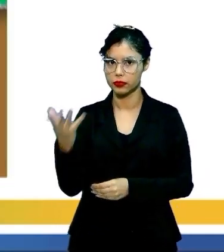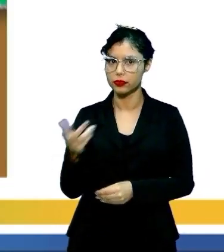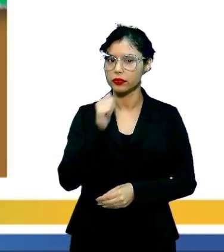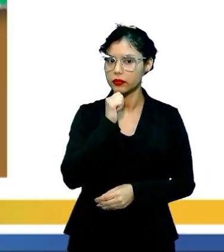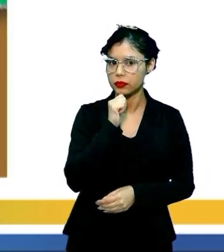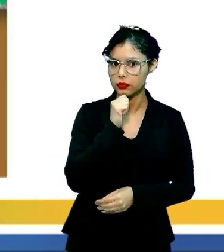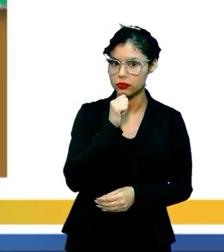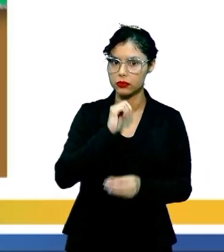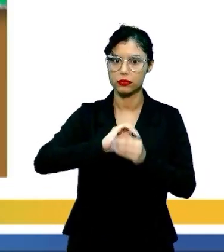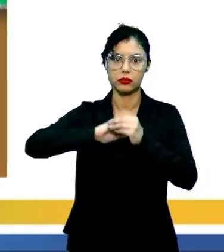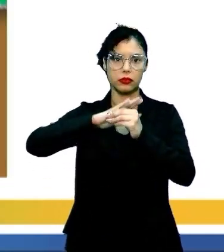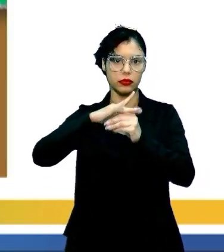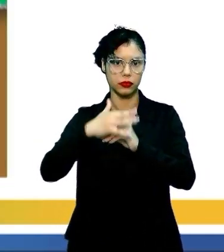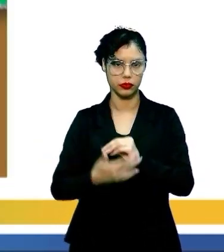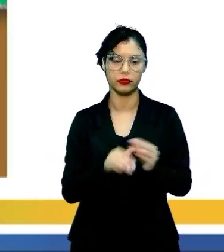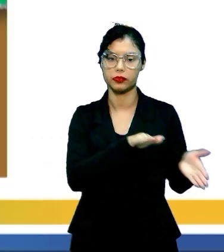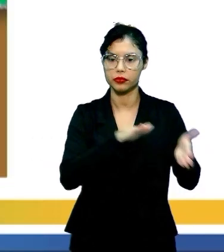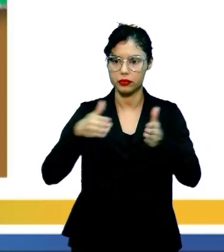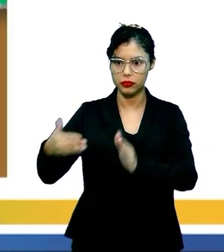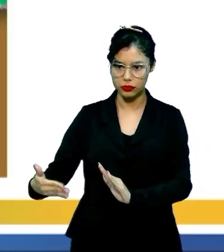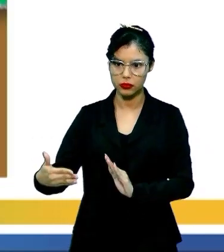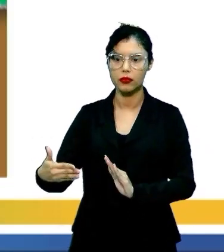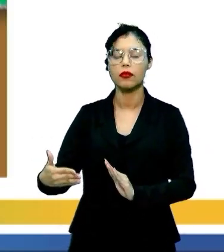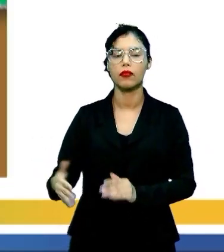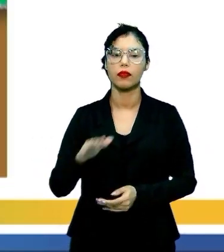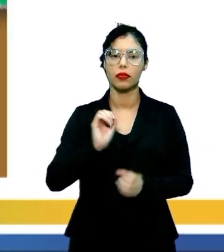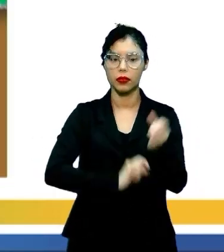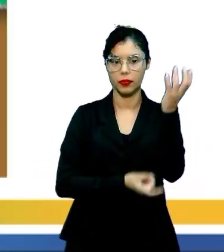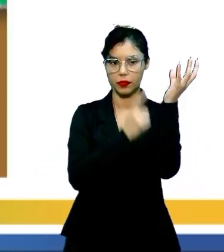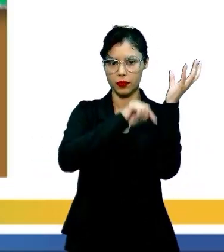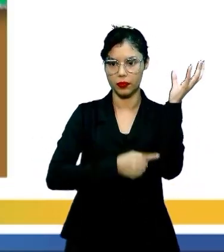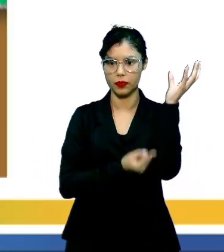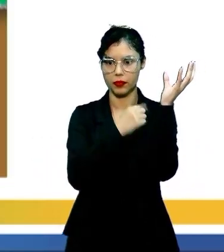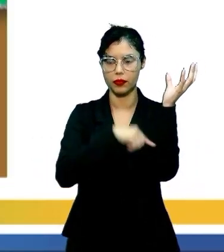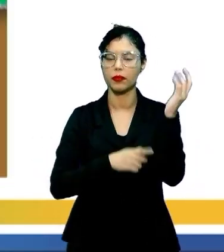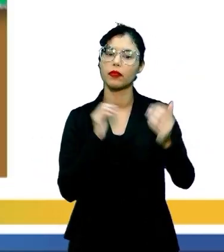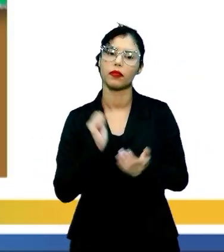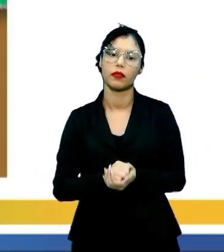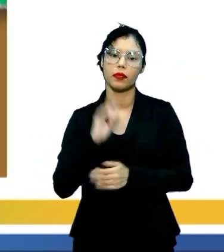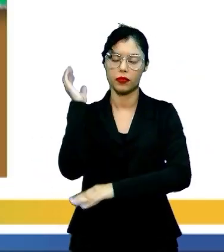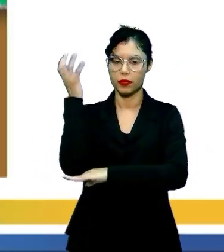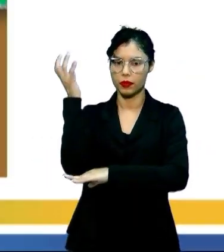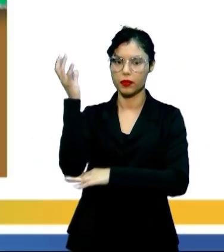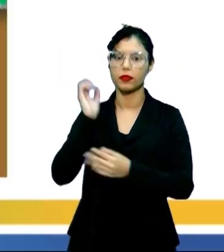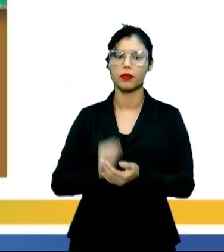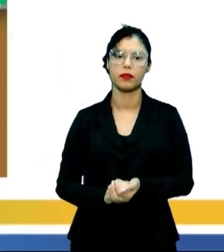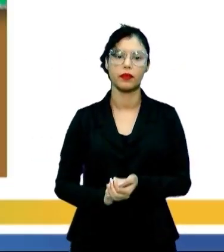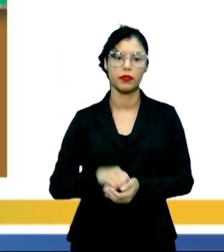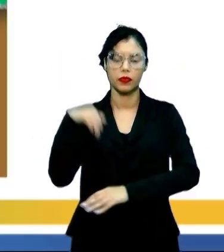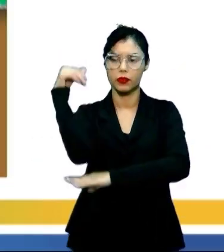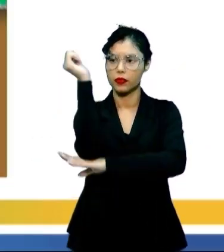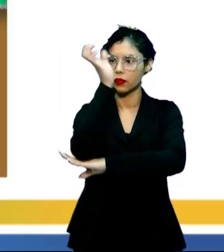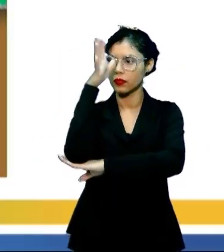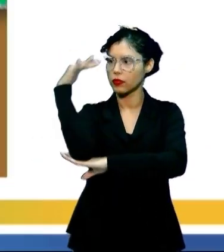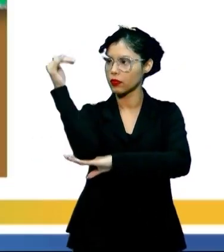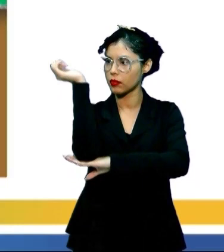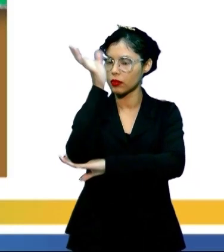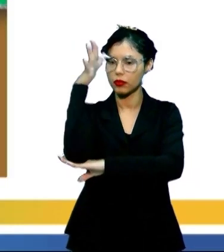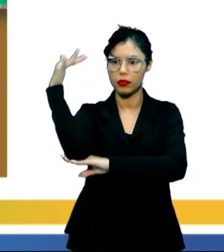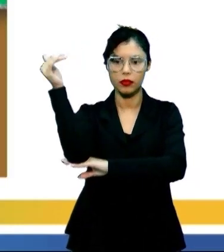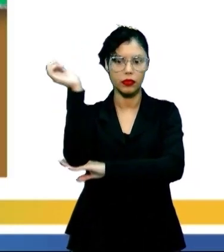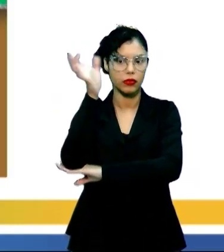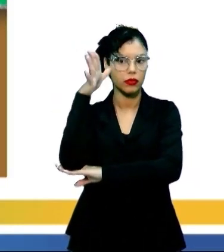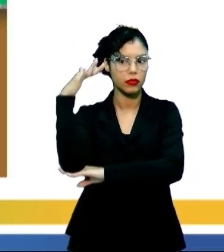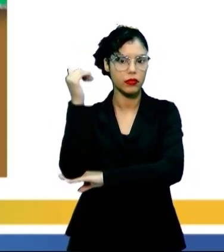na atmosfera? A partir da fotossíntese. Fotossíntese pelas plantas, fotossíntese pelas algas. Só lembra que o